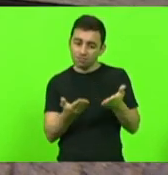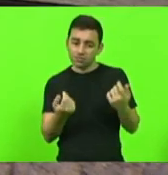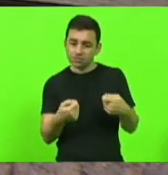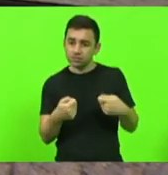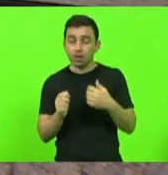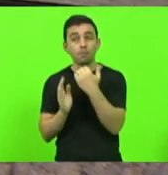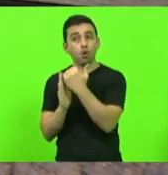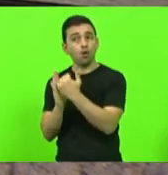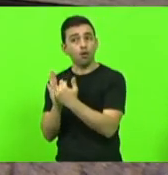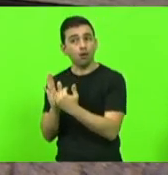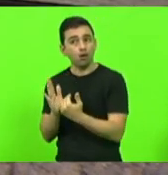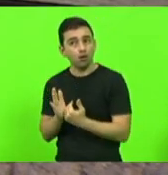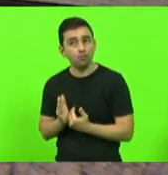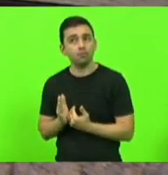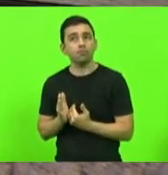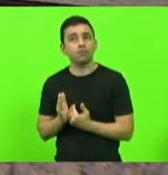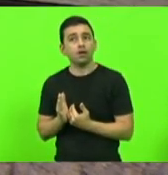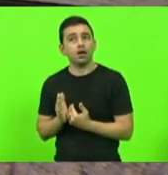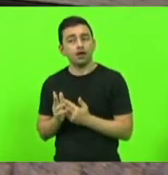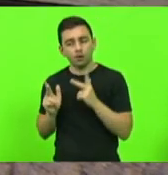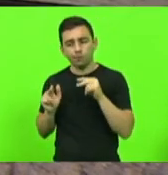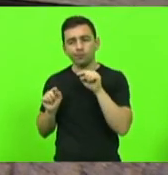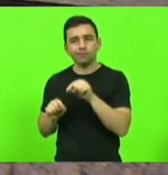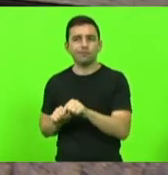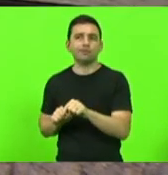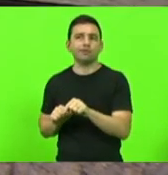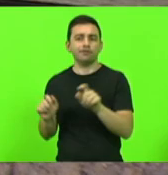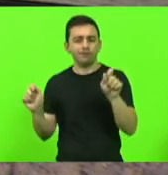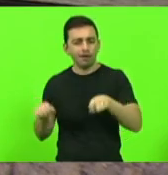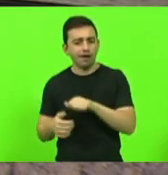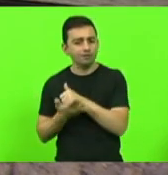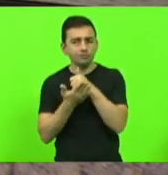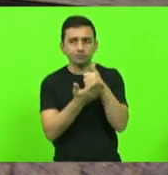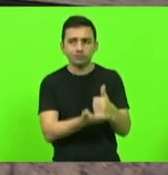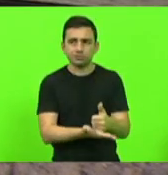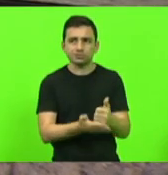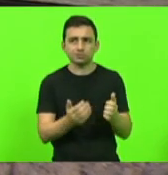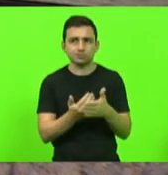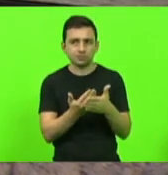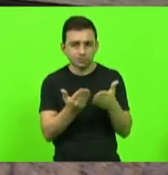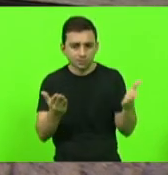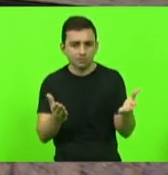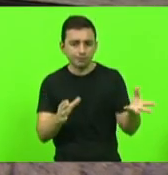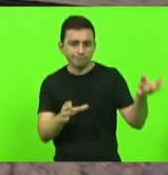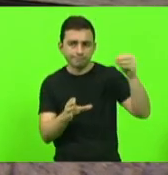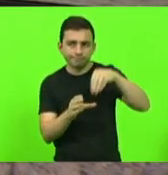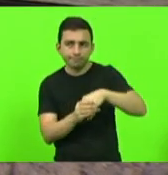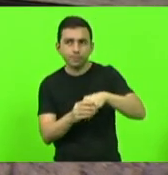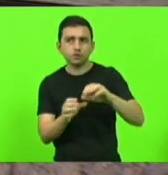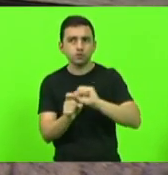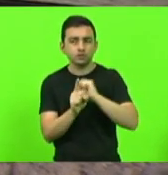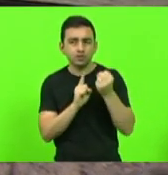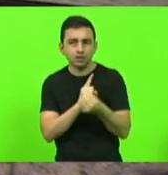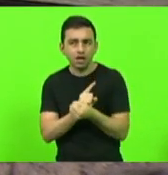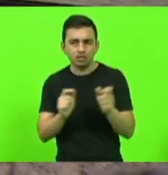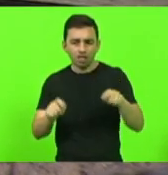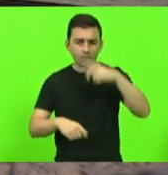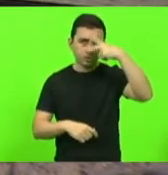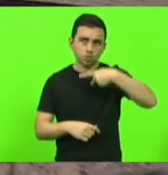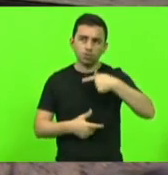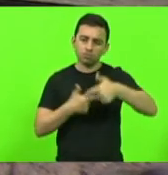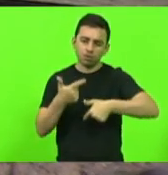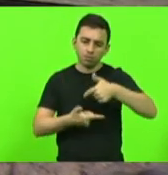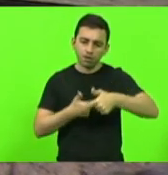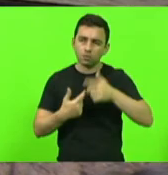programas ou mecanismos como esse para poderem ter serem inseridas na sociedade, terem sua autonomia